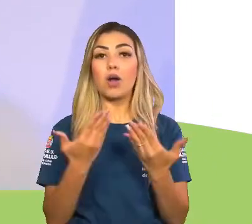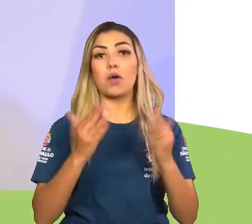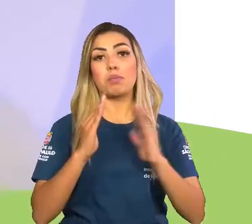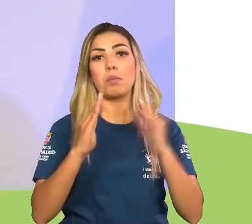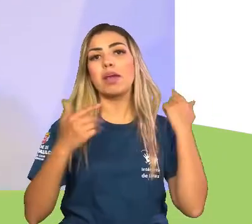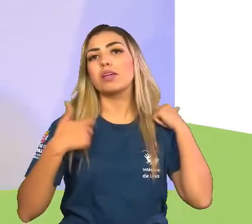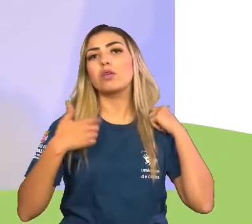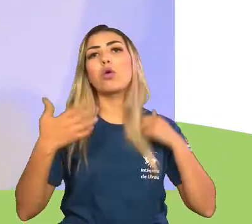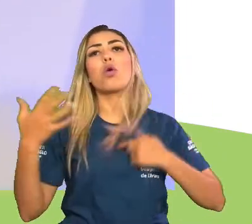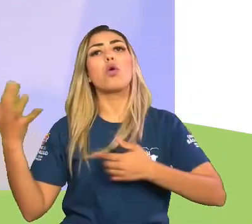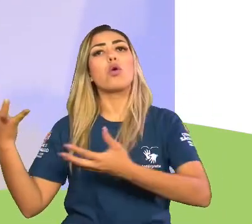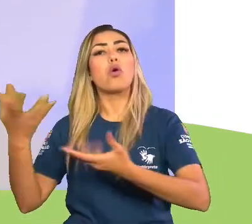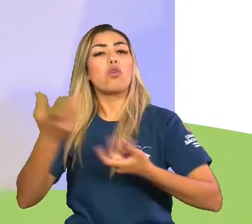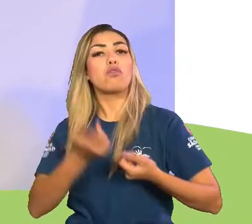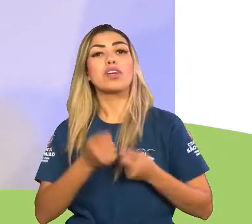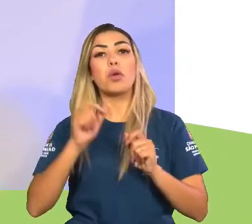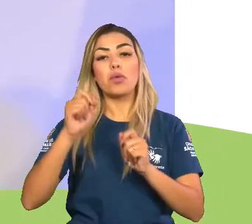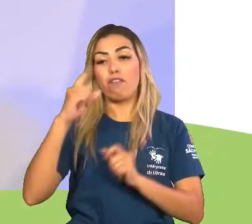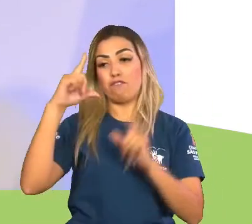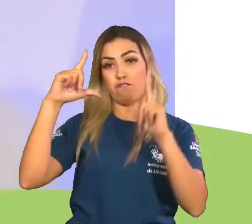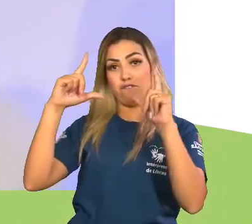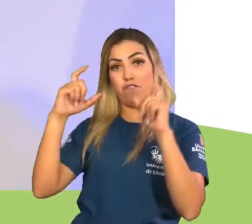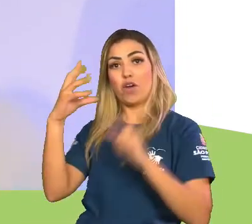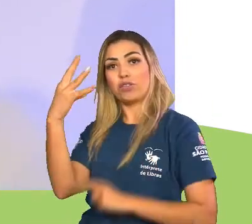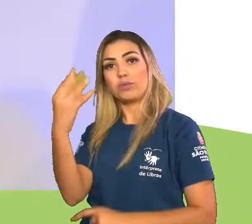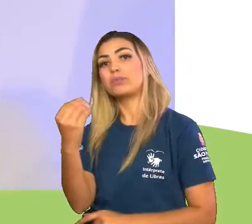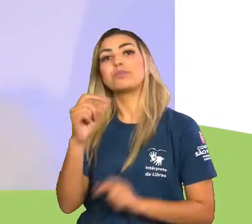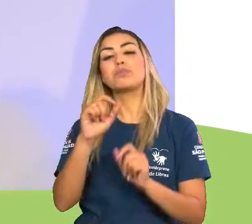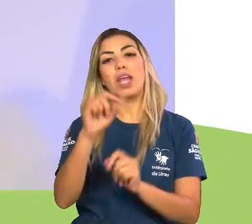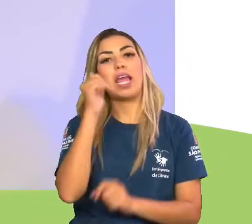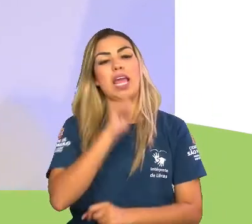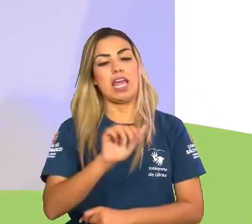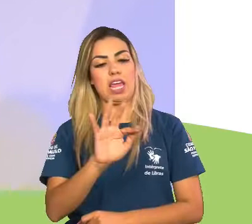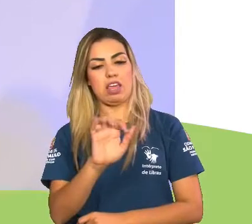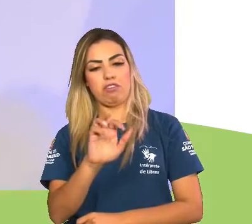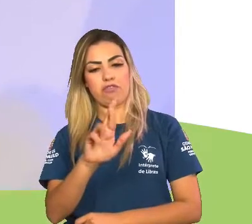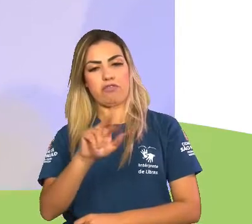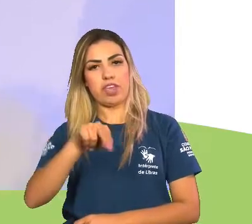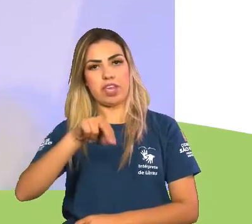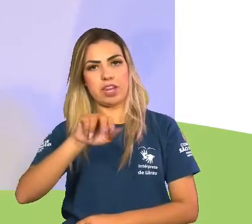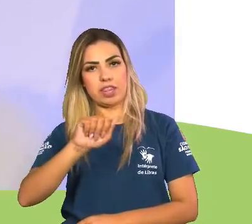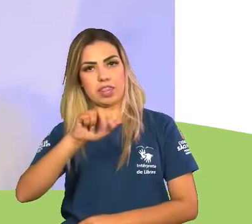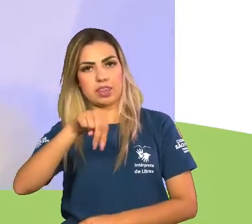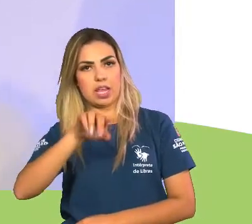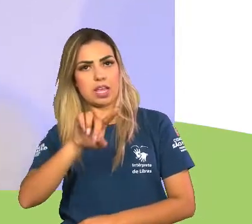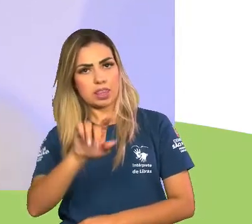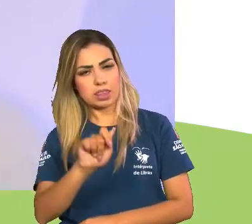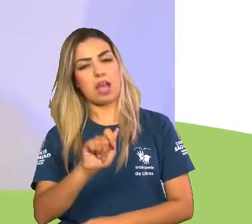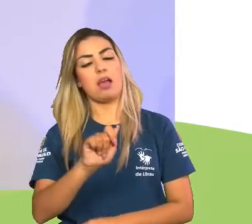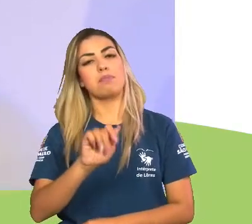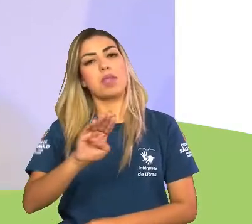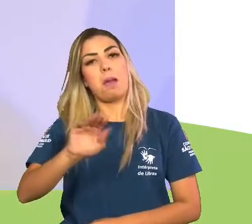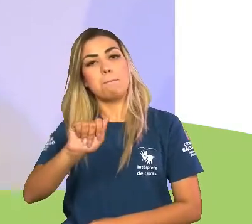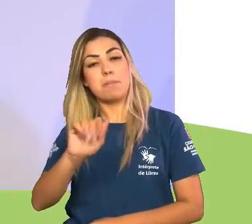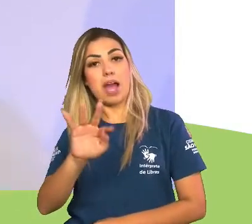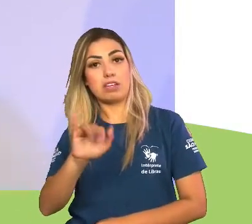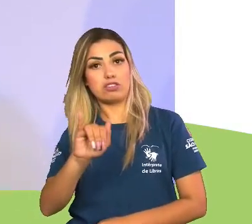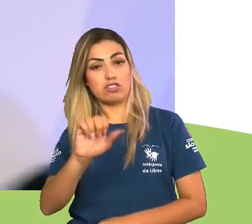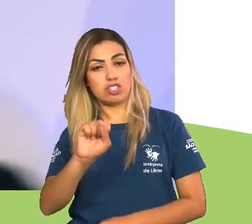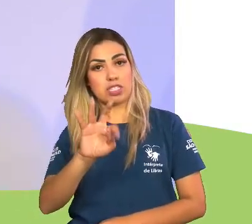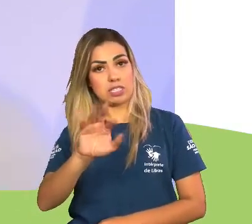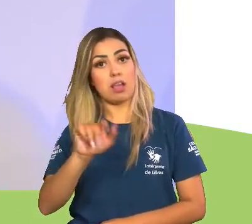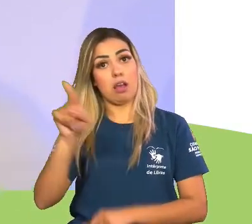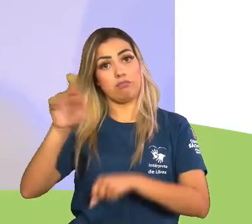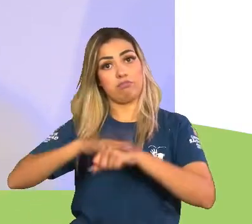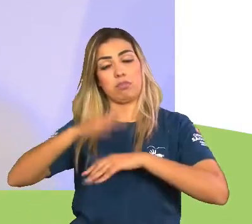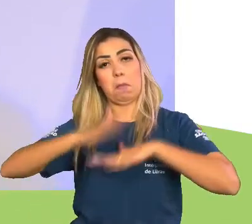para uma foto que registra esse momento especial, a Fernanda Batista. Ela é fisioterapeuta e coordenadora do projeto Hunter Móvel. Fernanda,